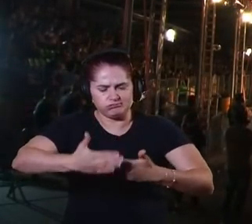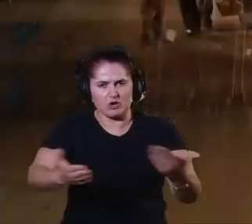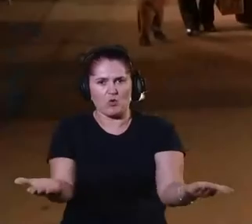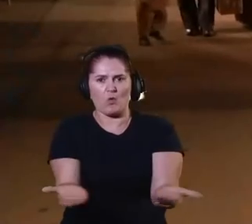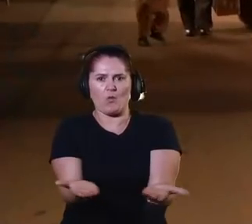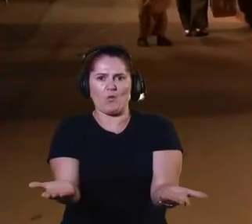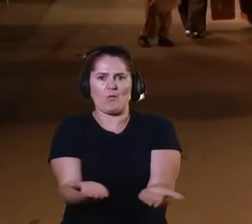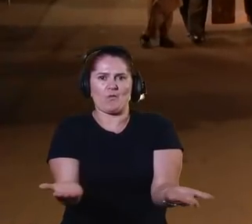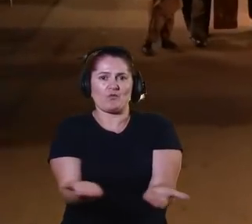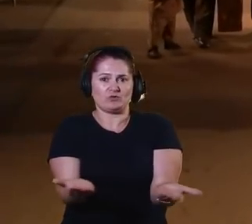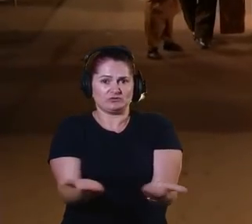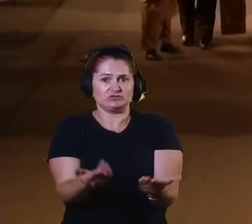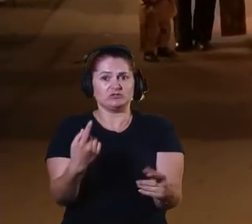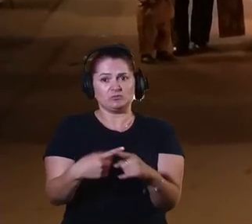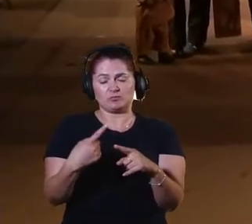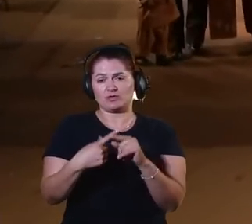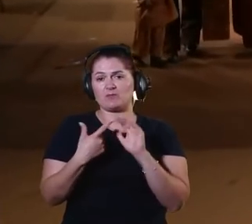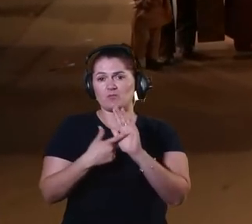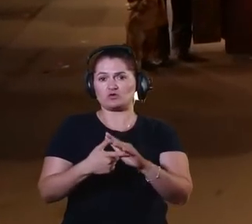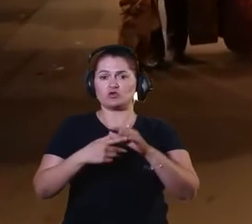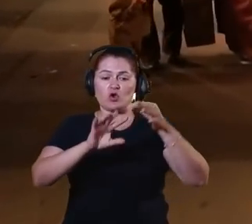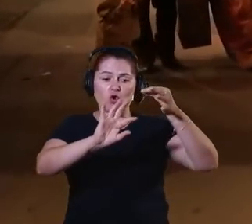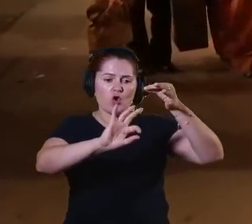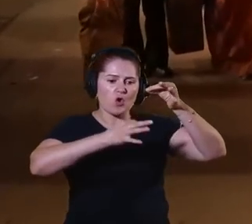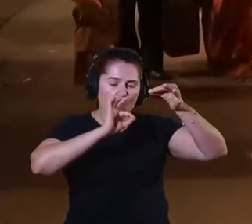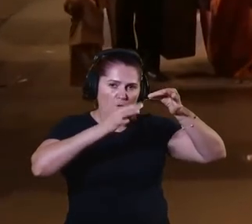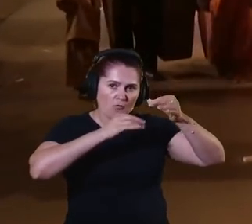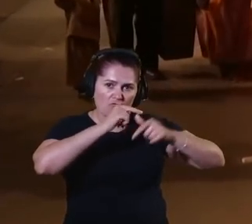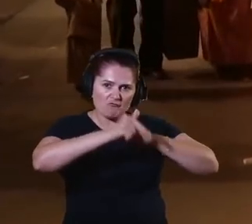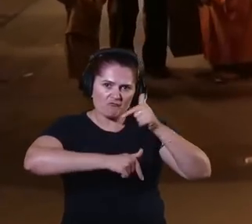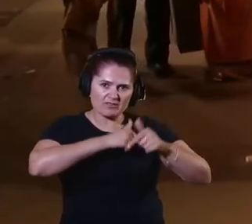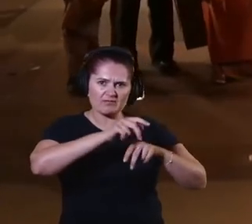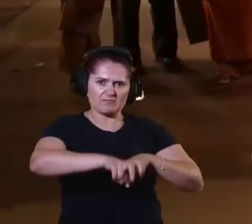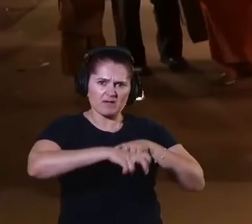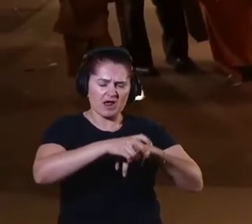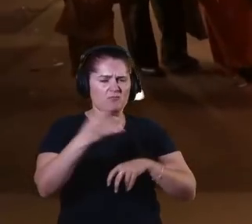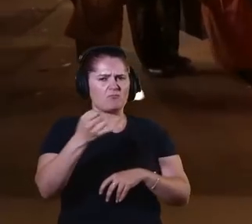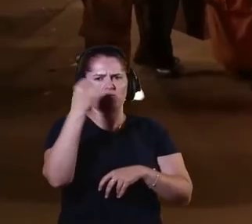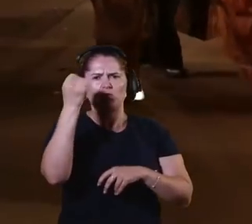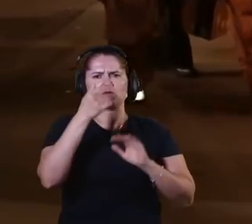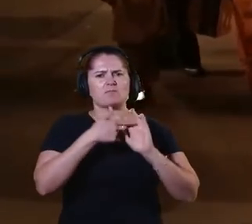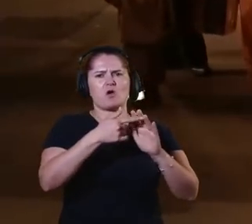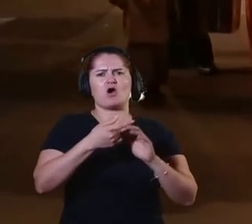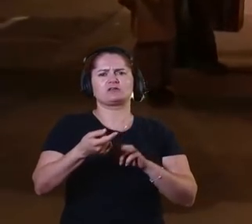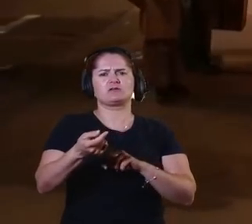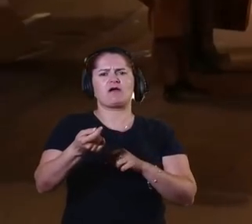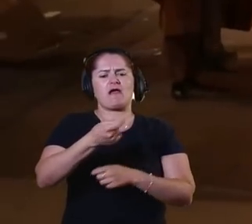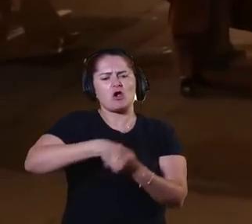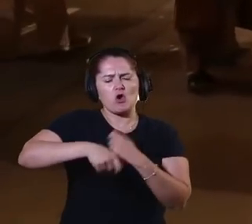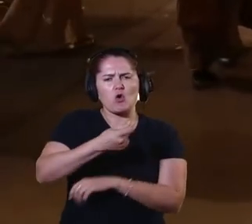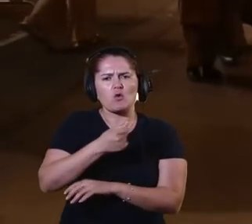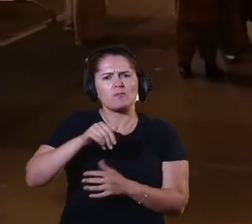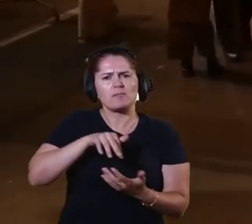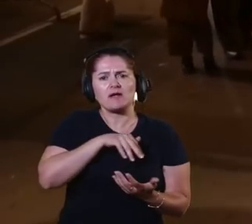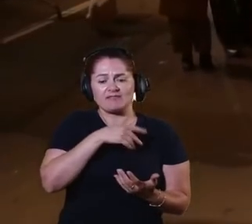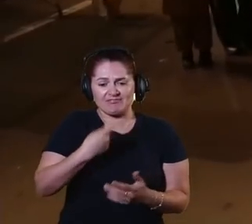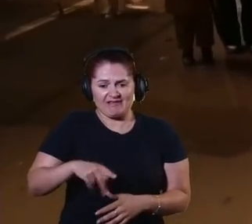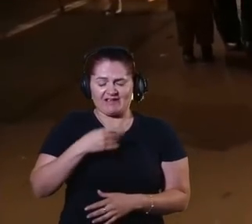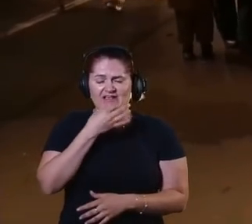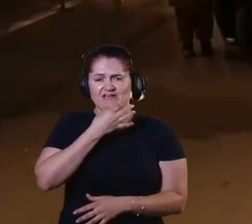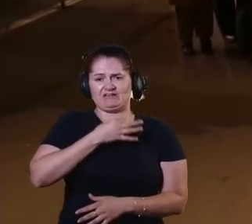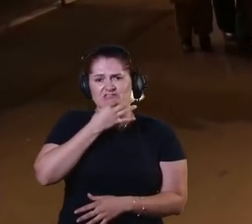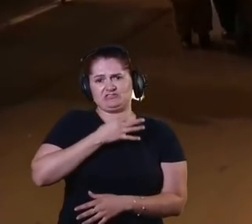disso para a economia e também para a divulgação da cultura, é muito importante. Então, quando eu vejo